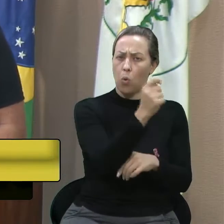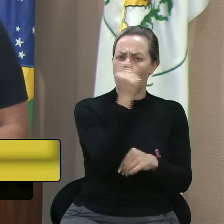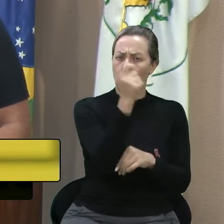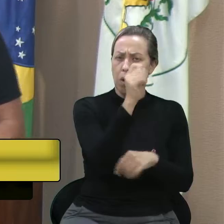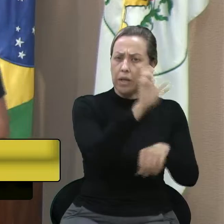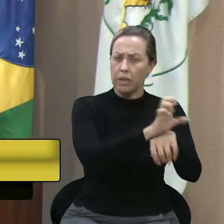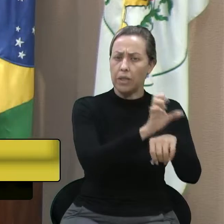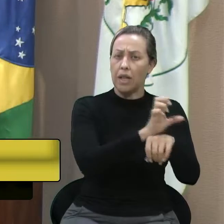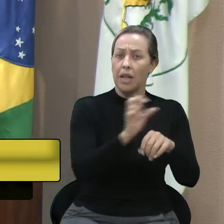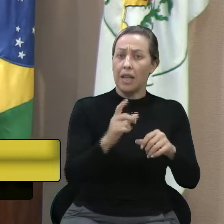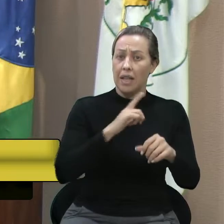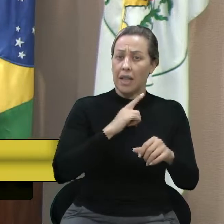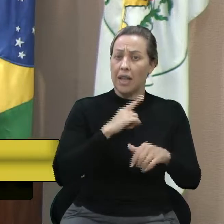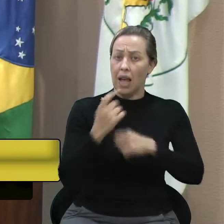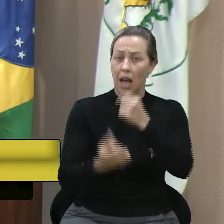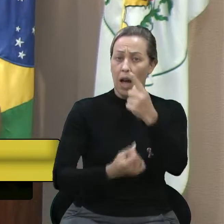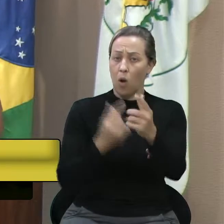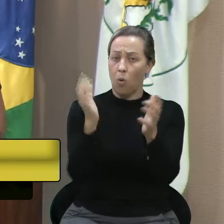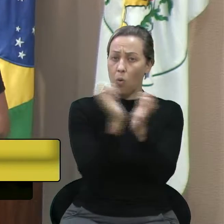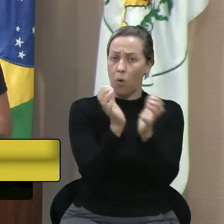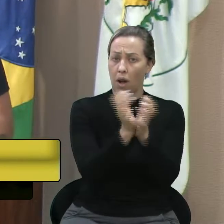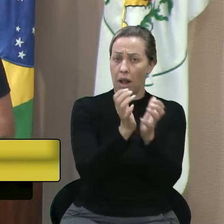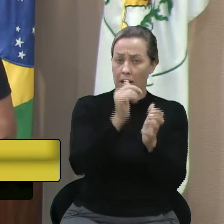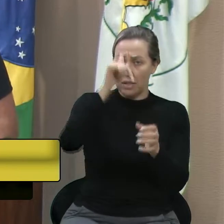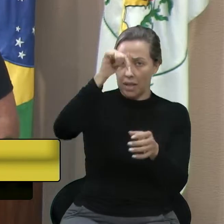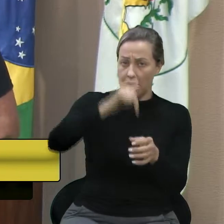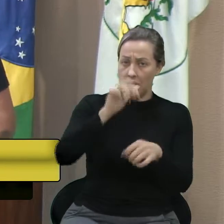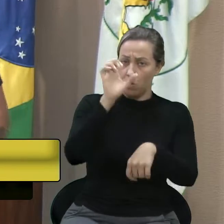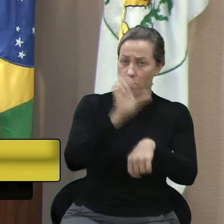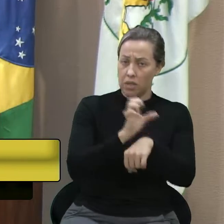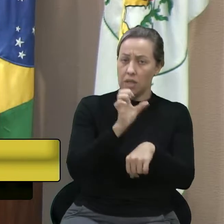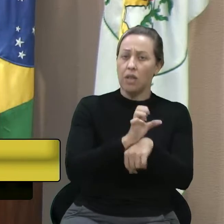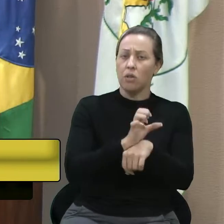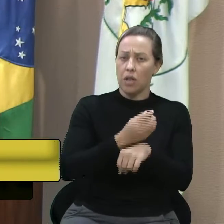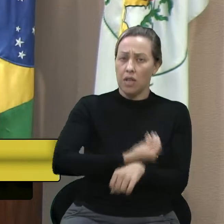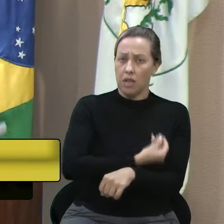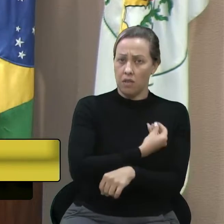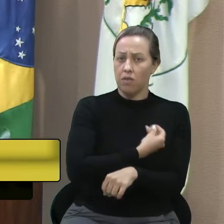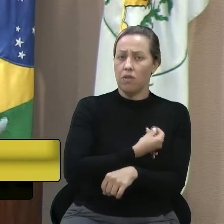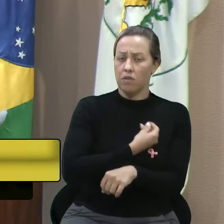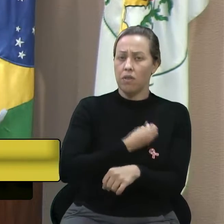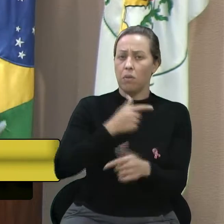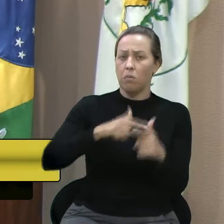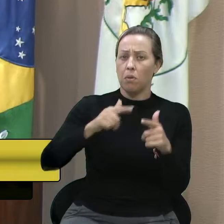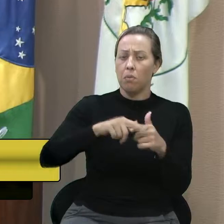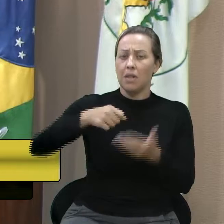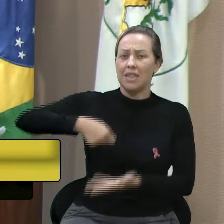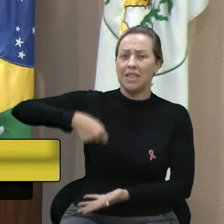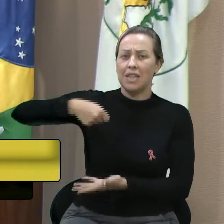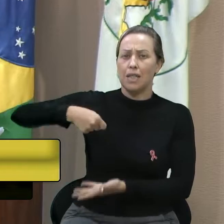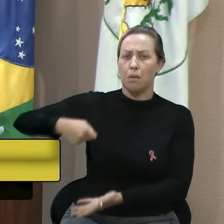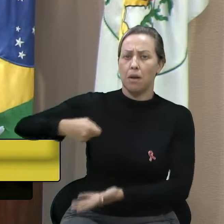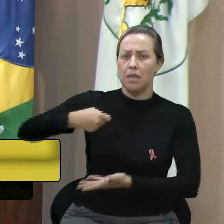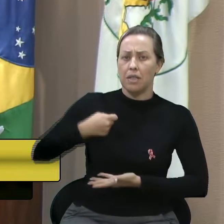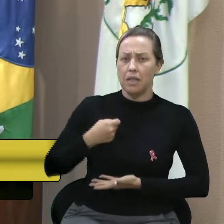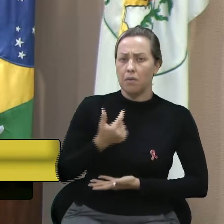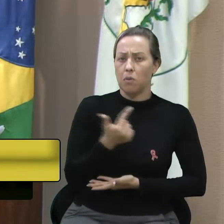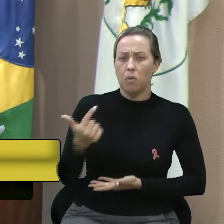da rede estadual, do município de Caxias do Sul, que vivem com a doação de cesta básica.